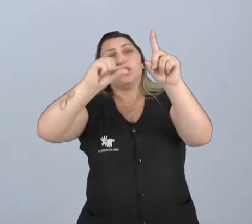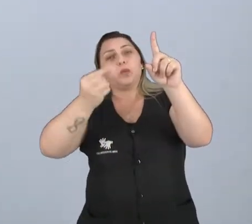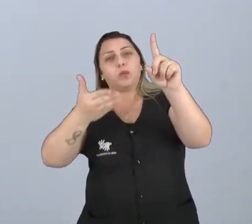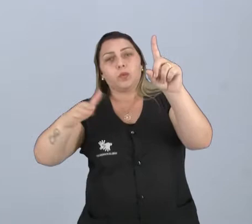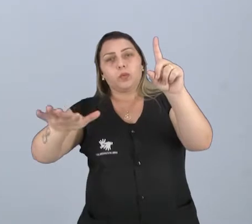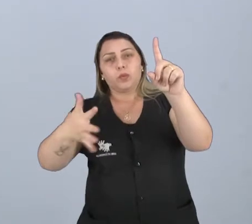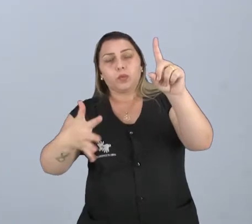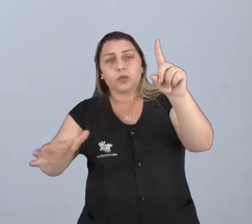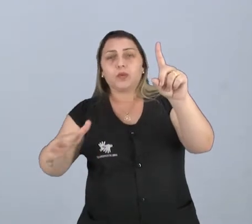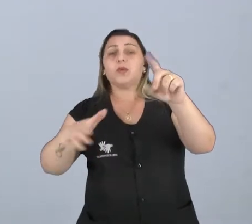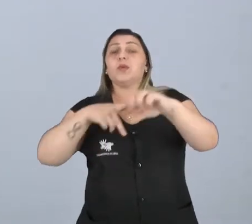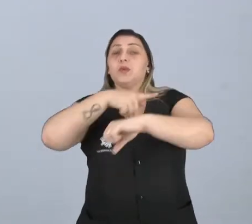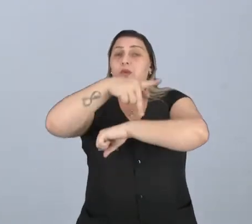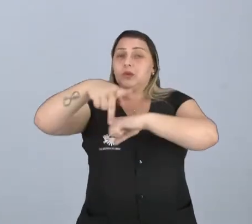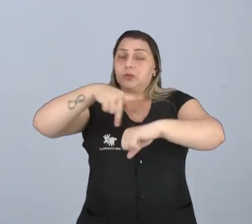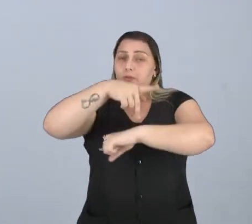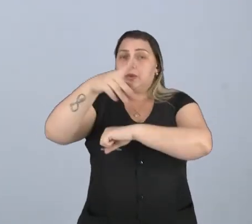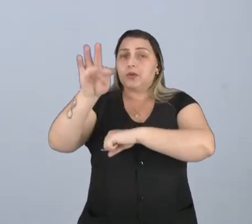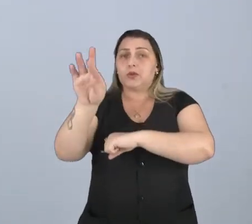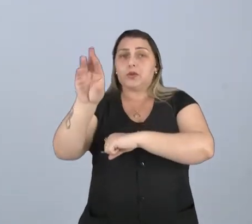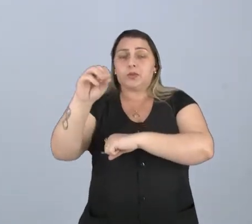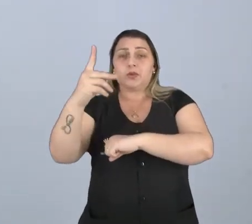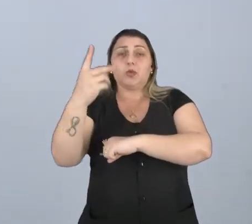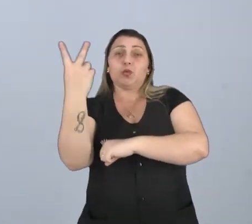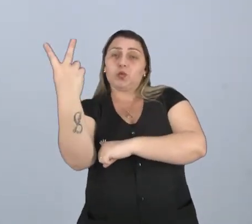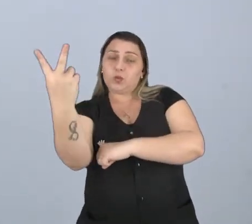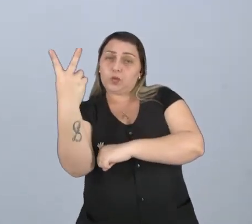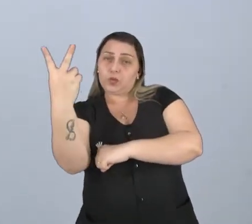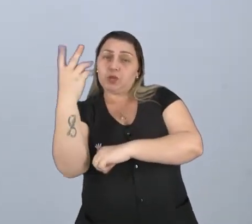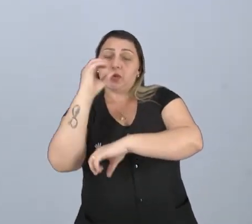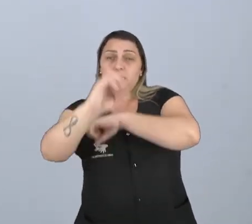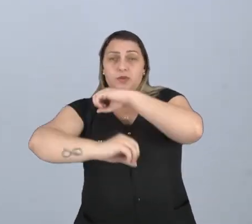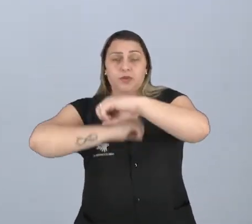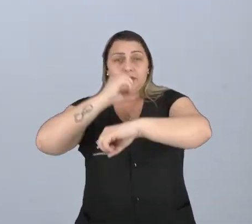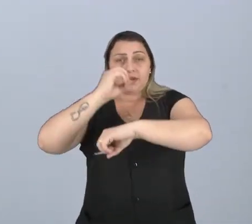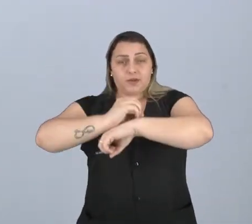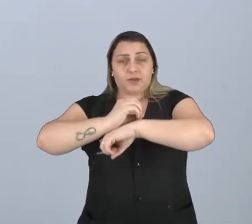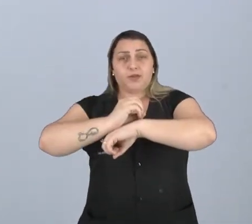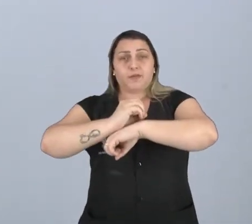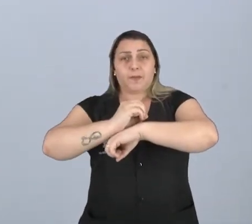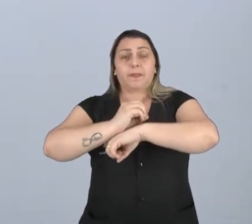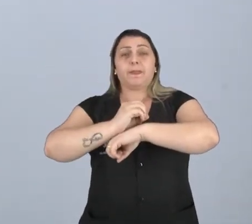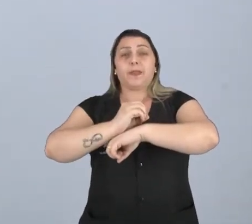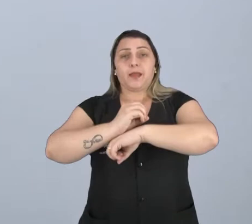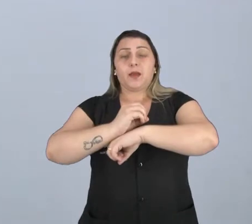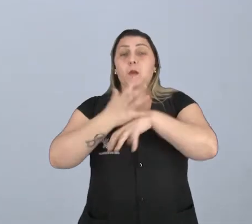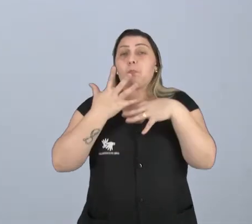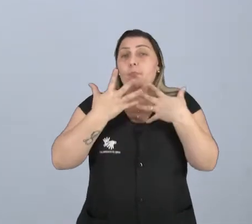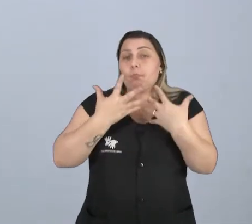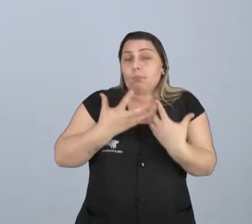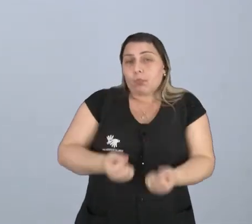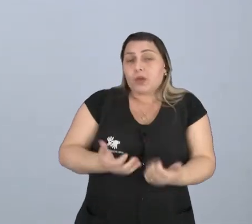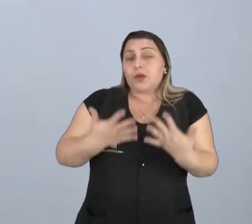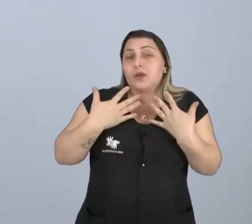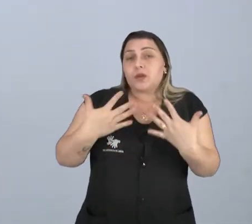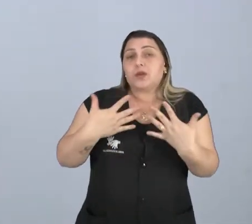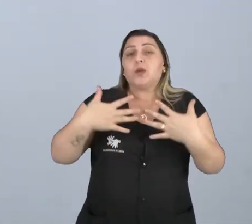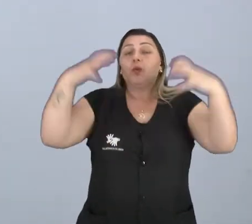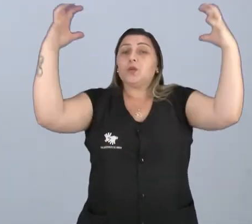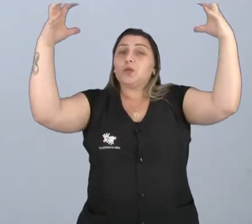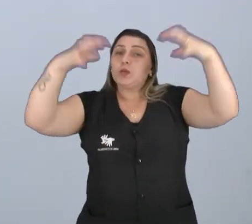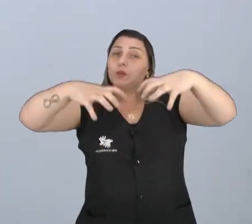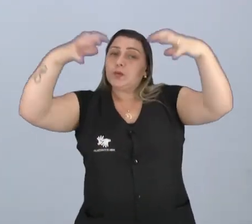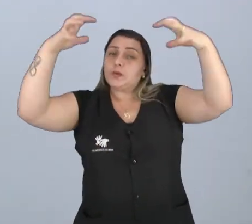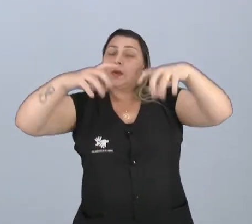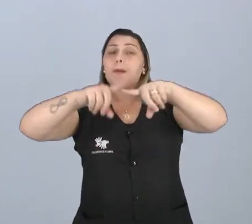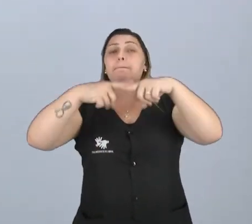tá? Nos países tropicais, geralmente nós temos somente duas, né, estações do ano, que é o período seco e o período chuvoso, né?